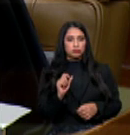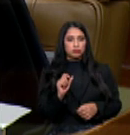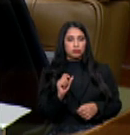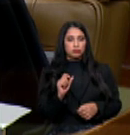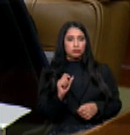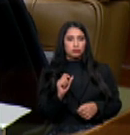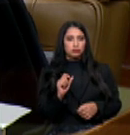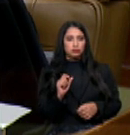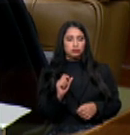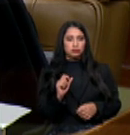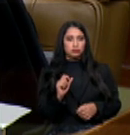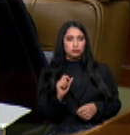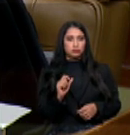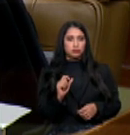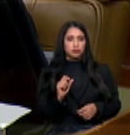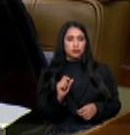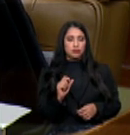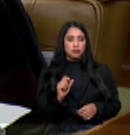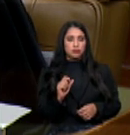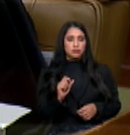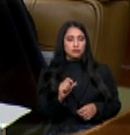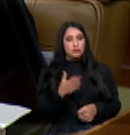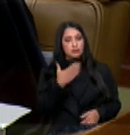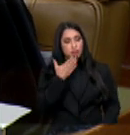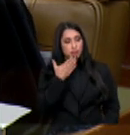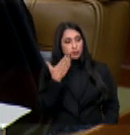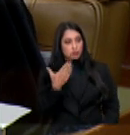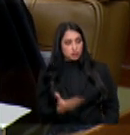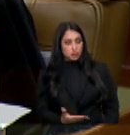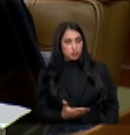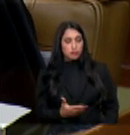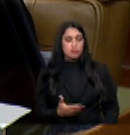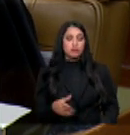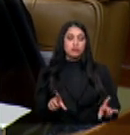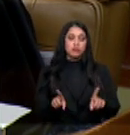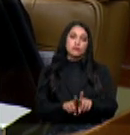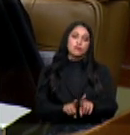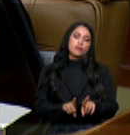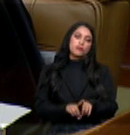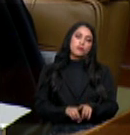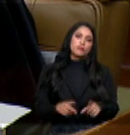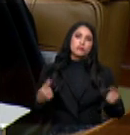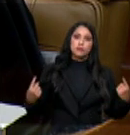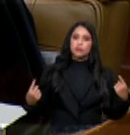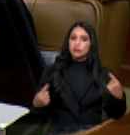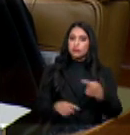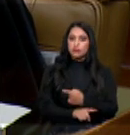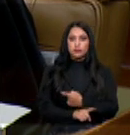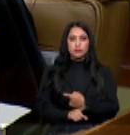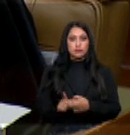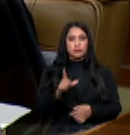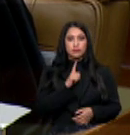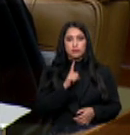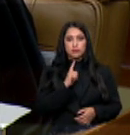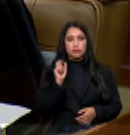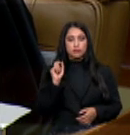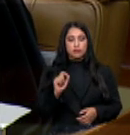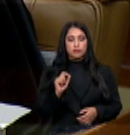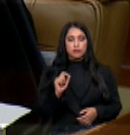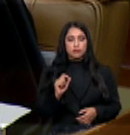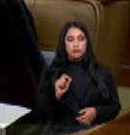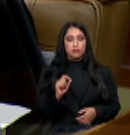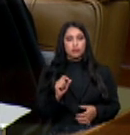insere precisamente a pretensão da requerente. Argumenta que incorre em violação de preceitos fundamentais